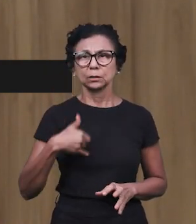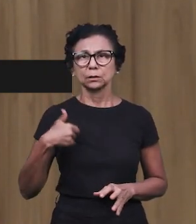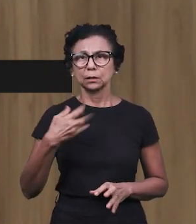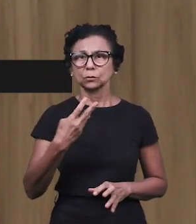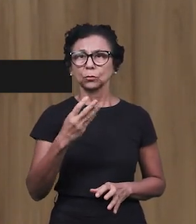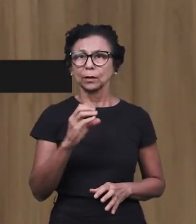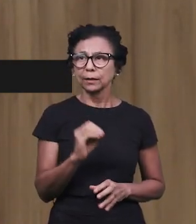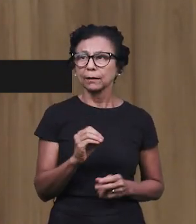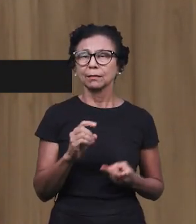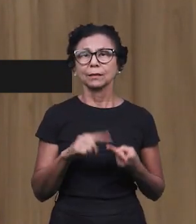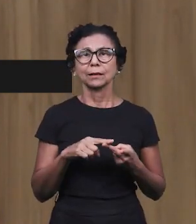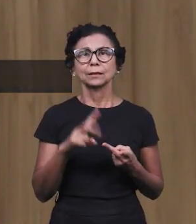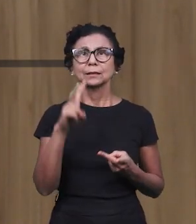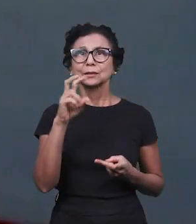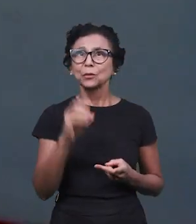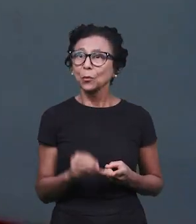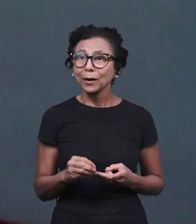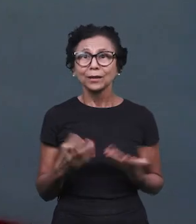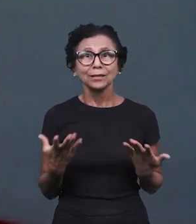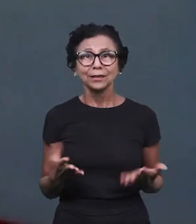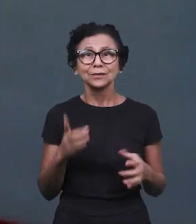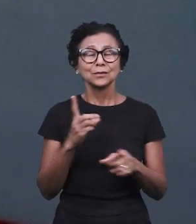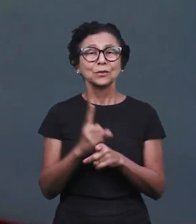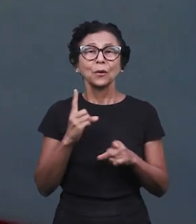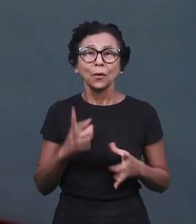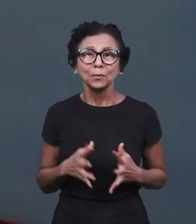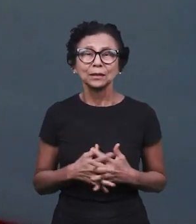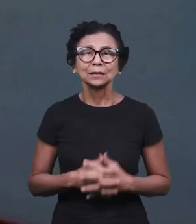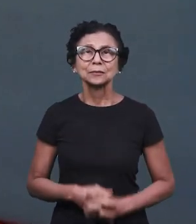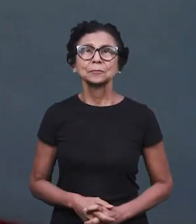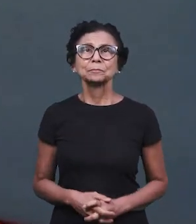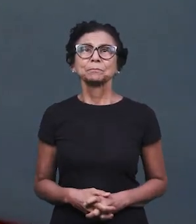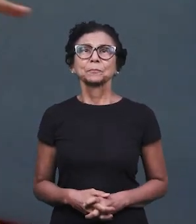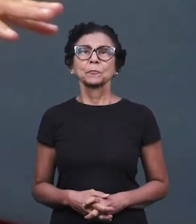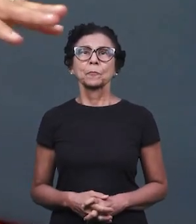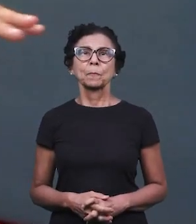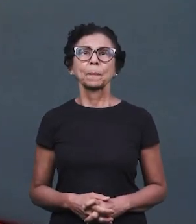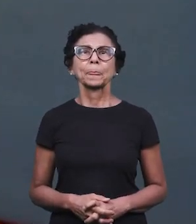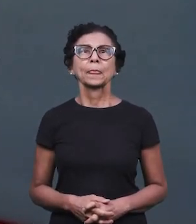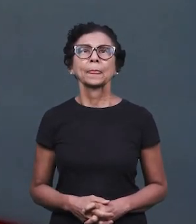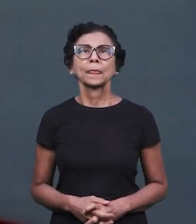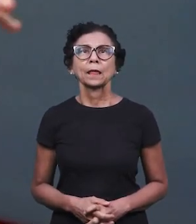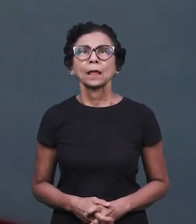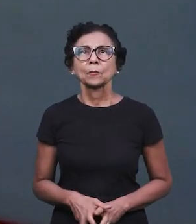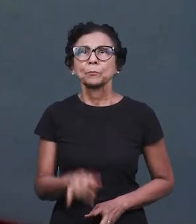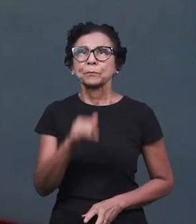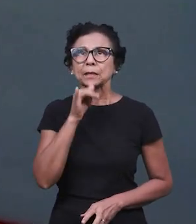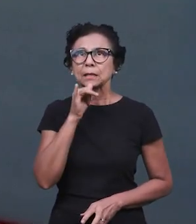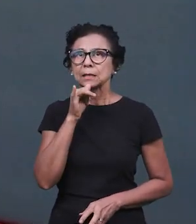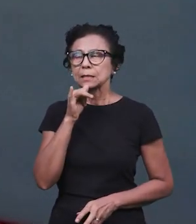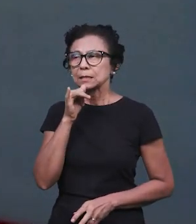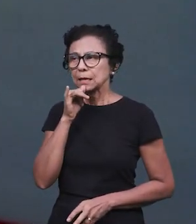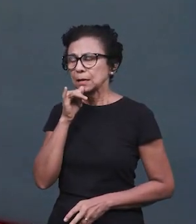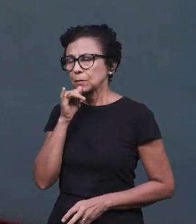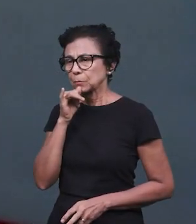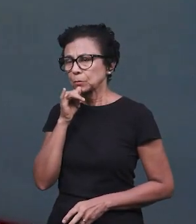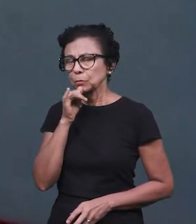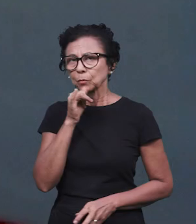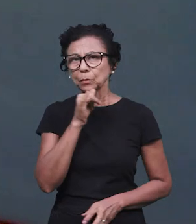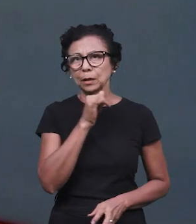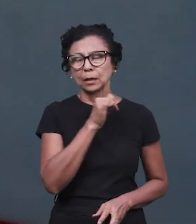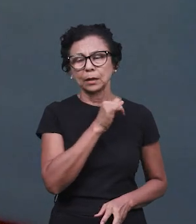descobrindo que tem TDAH. E como, por exemplo, eu vou falar assim, eu tenho casos que eu faço diagnóstico no